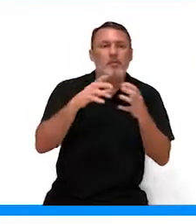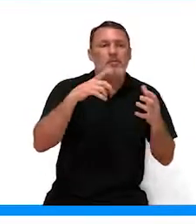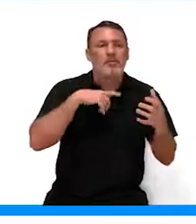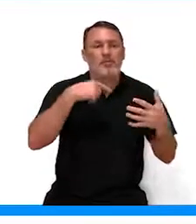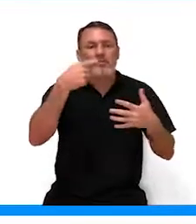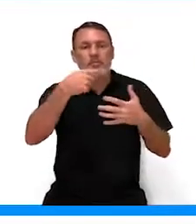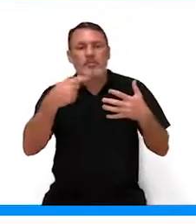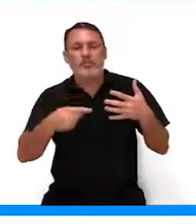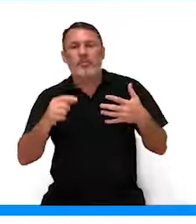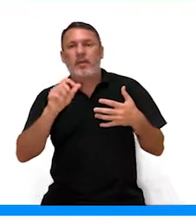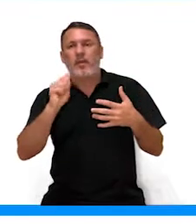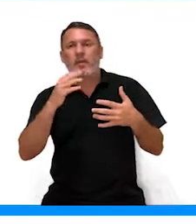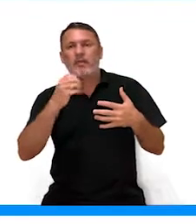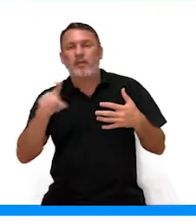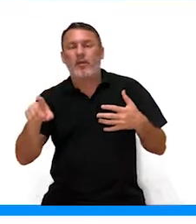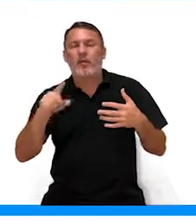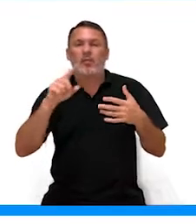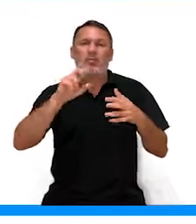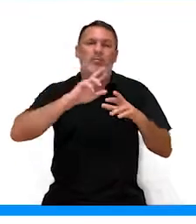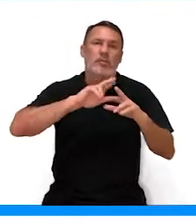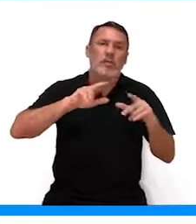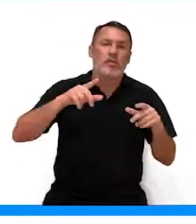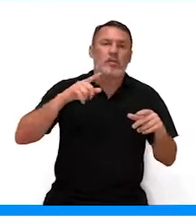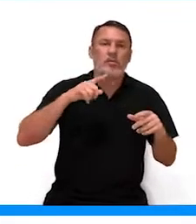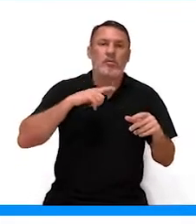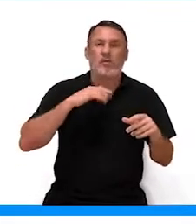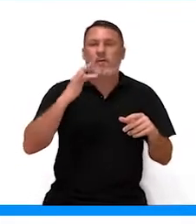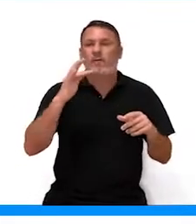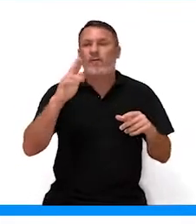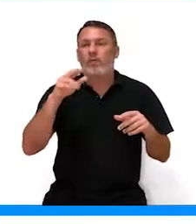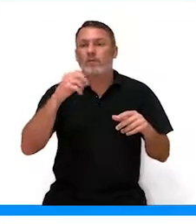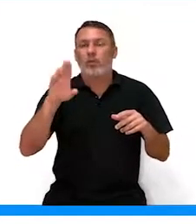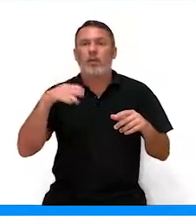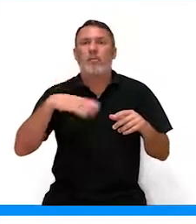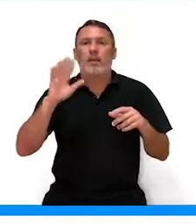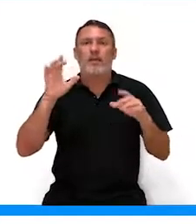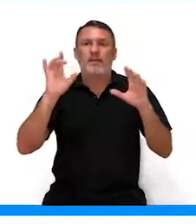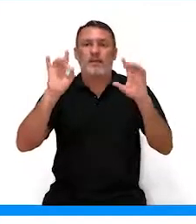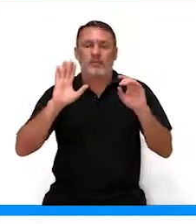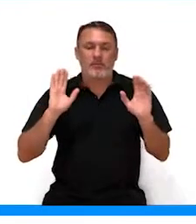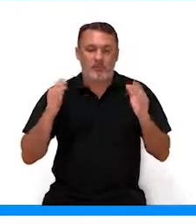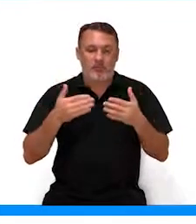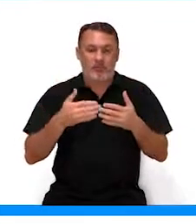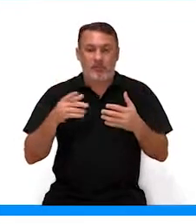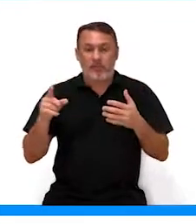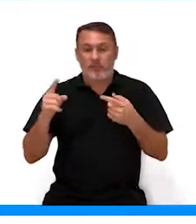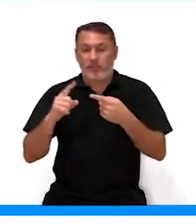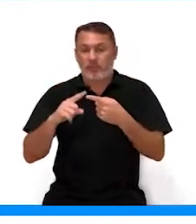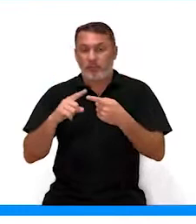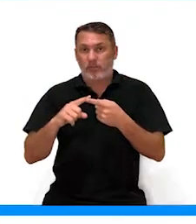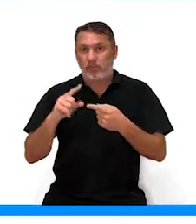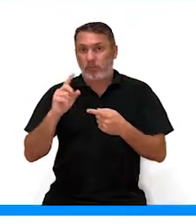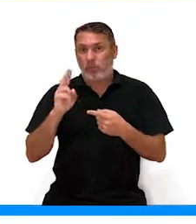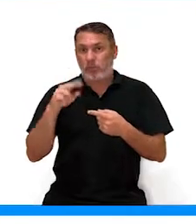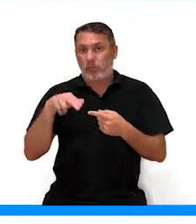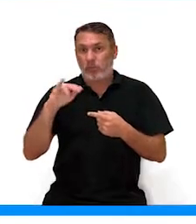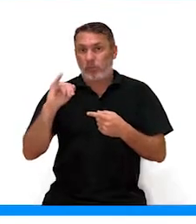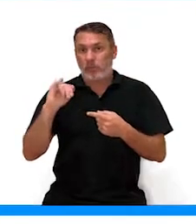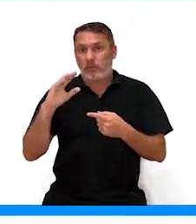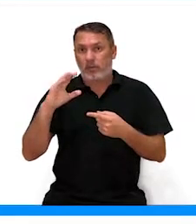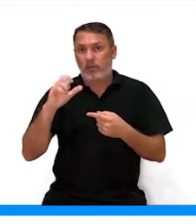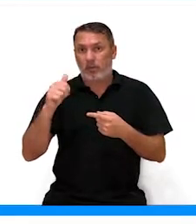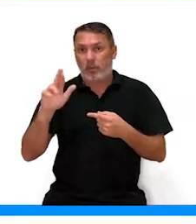tem um grupo de células especializadas para determinada ação, então a gente vai ter funções mais especializadas. Um